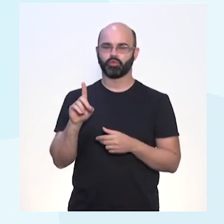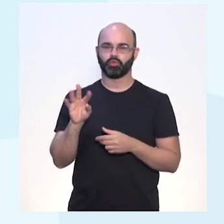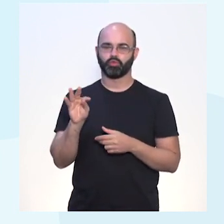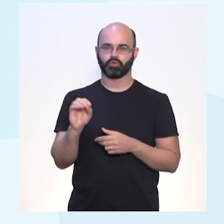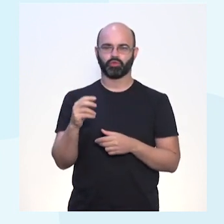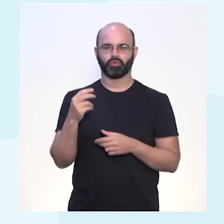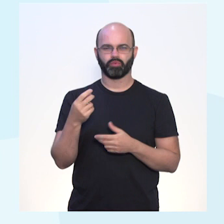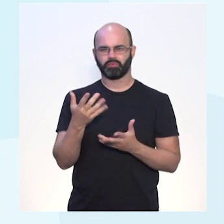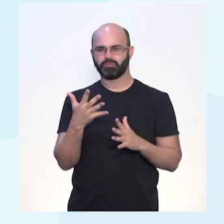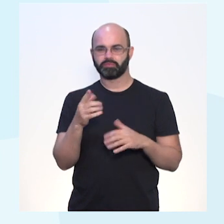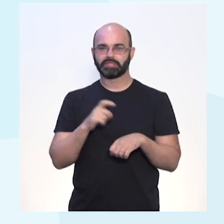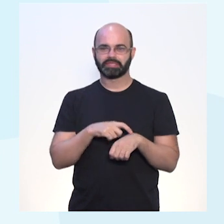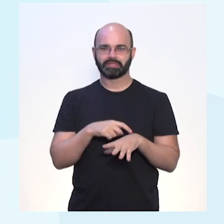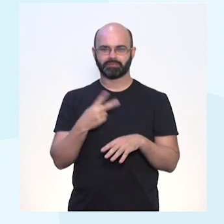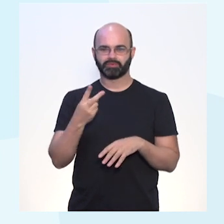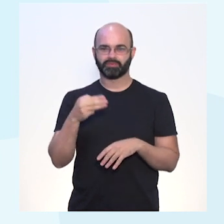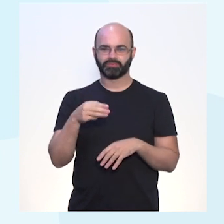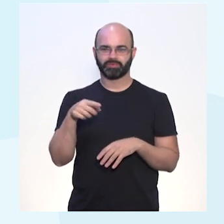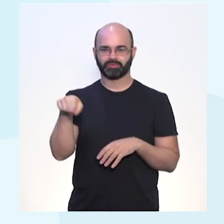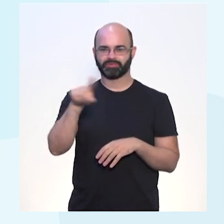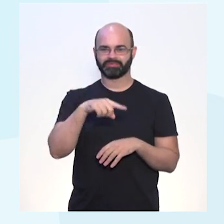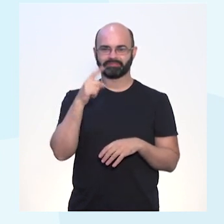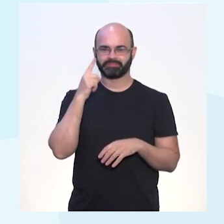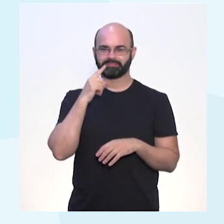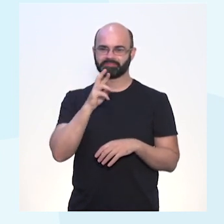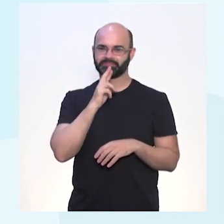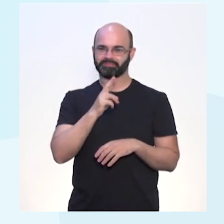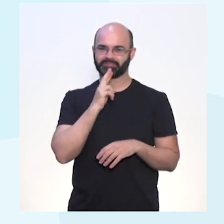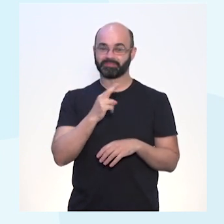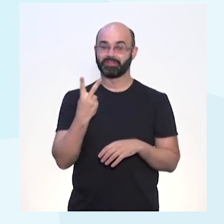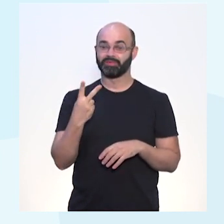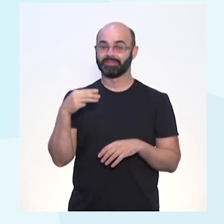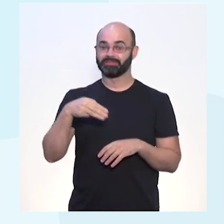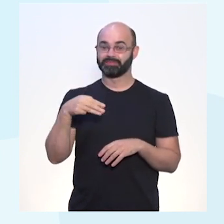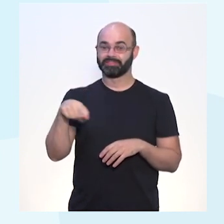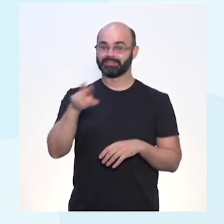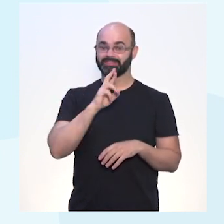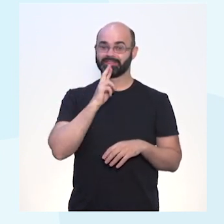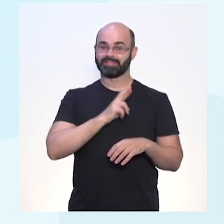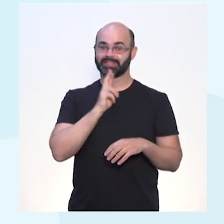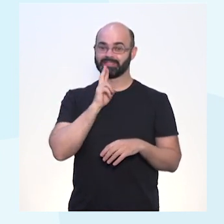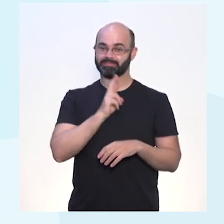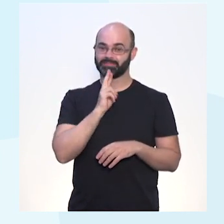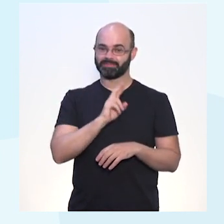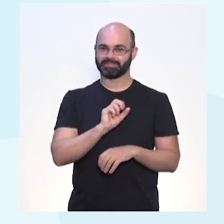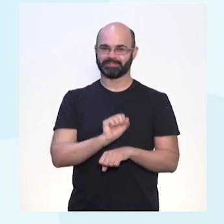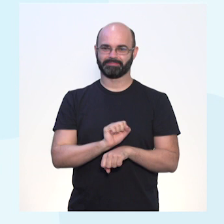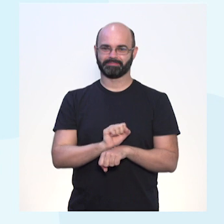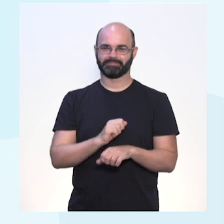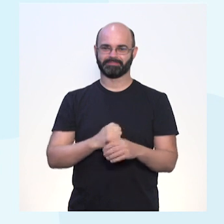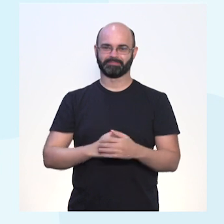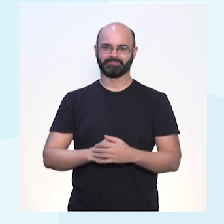ver a galera participando? Vamos então, conferir? Vamos aí. 2 minutos para a galera responder para nós essa pergunta aí, galera.